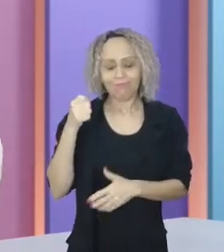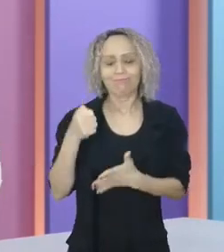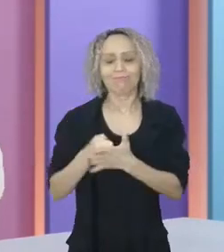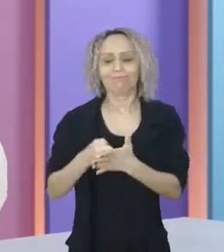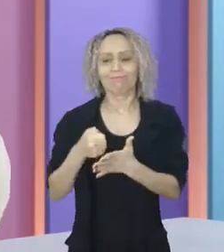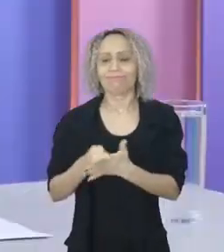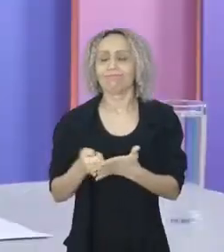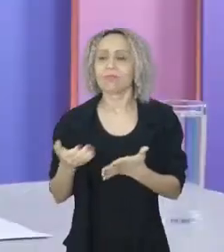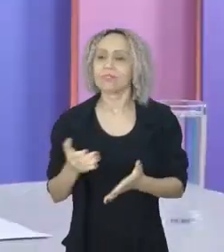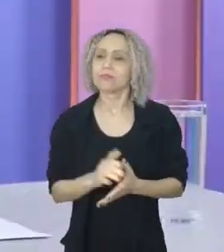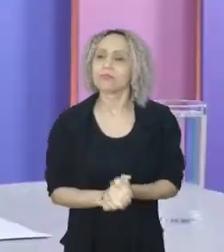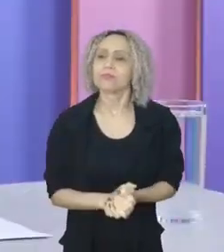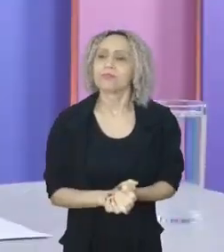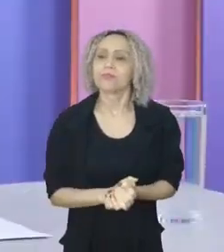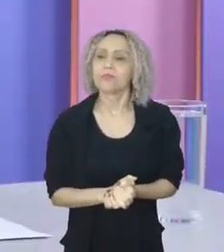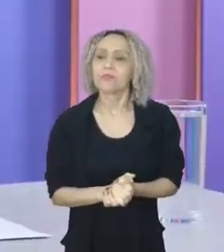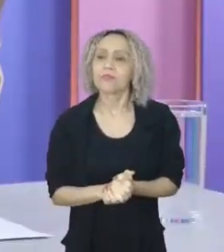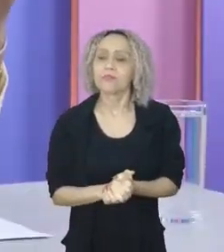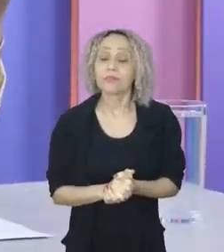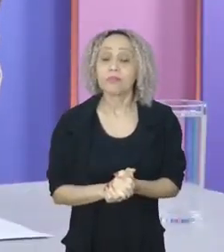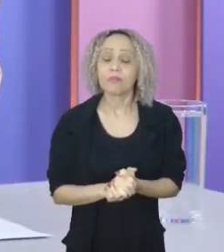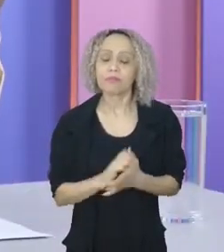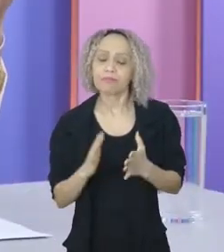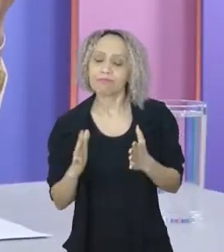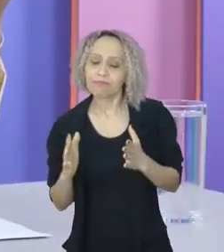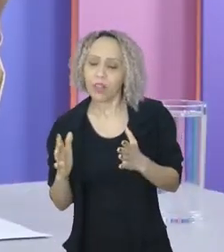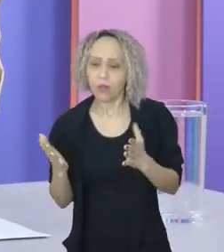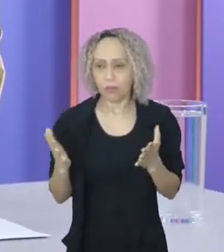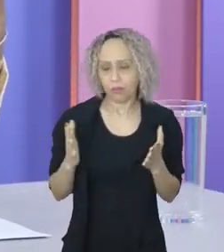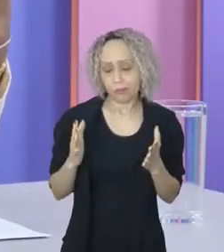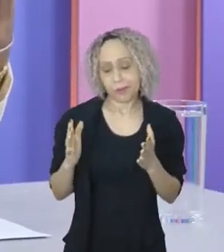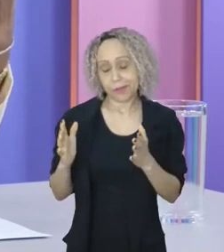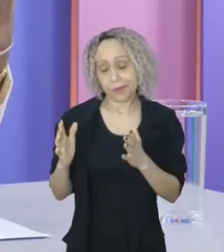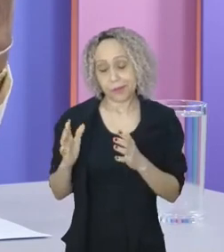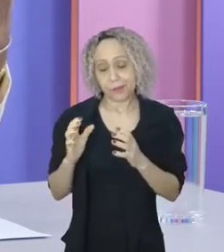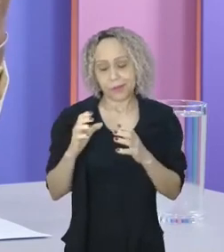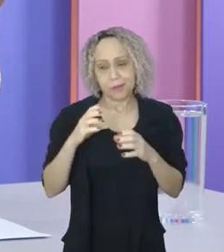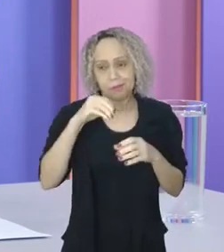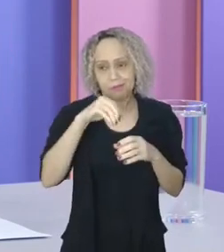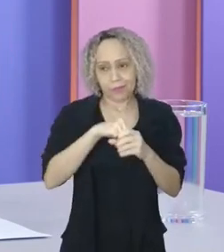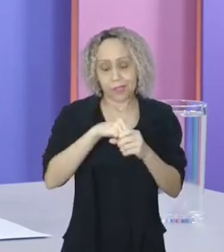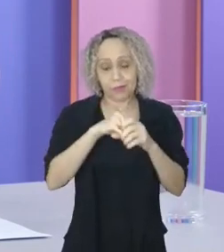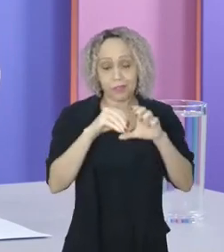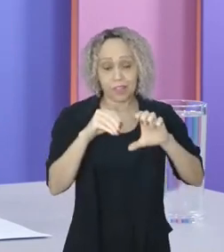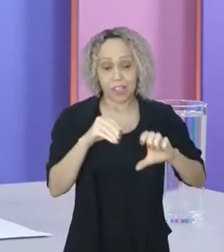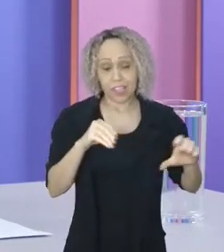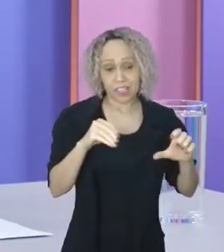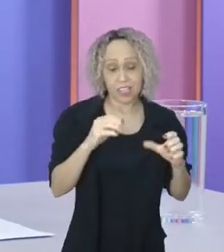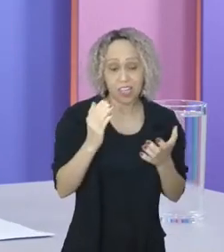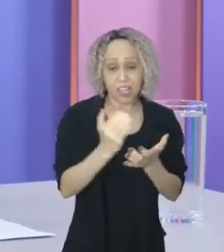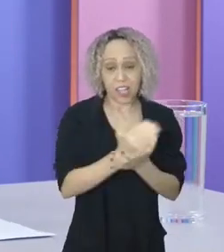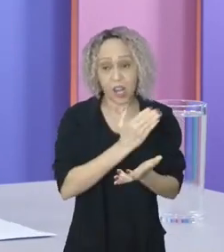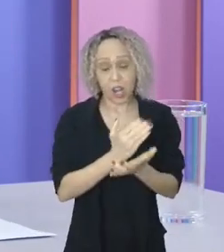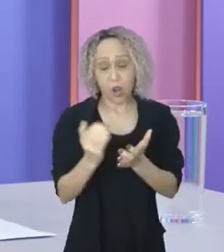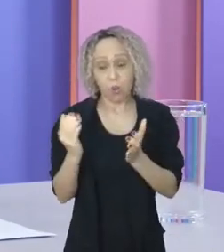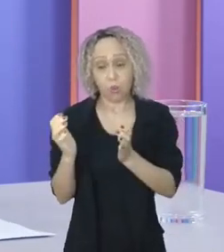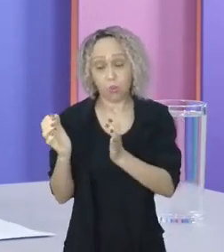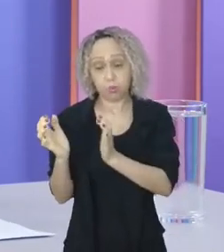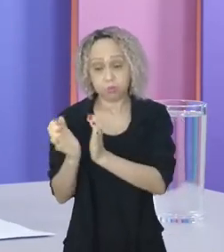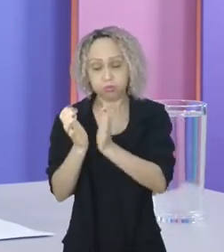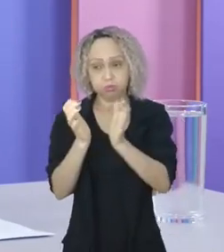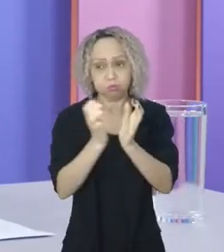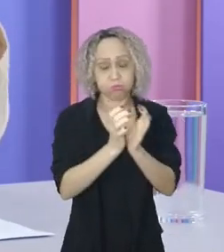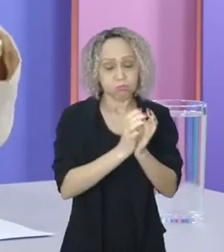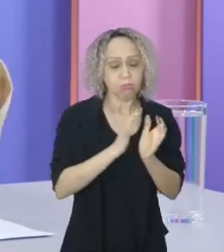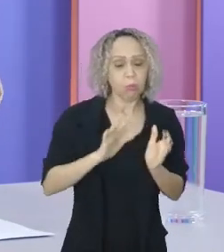infelizmente, boa parte dos setores progressistas da esquerda demorou, alguns ainda não